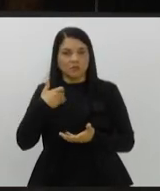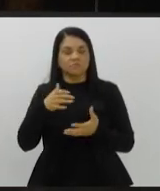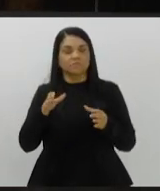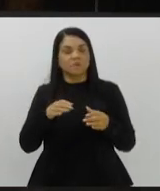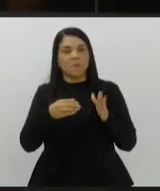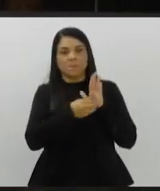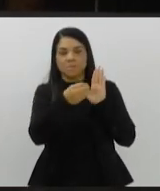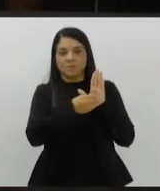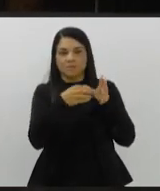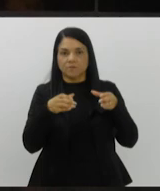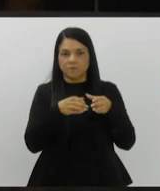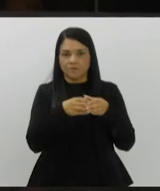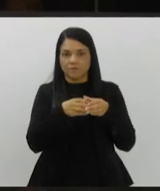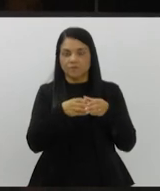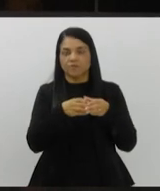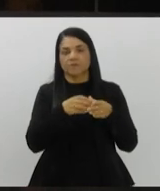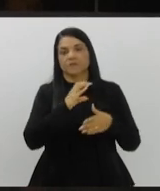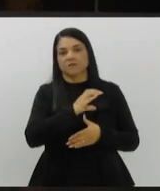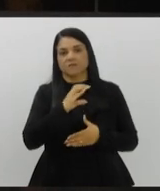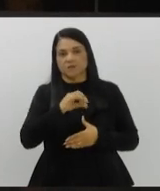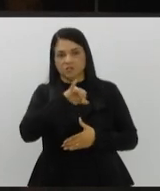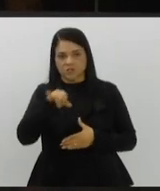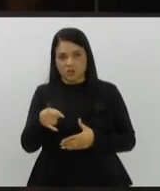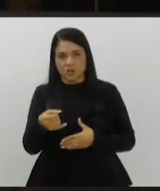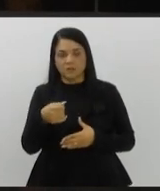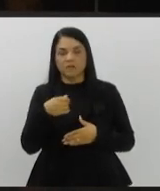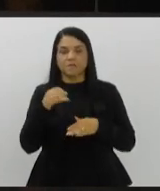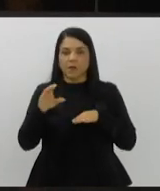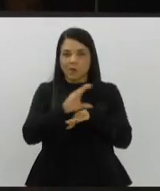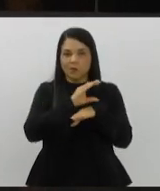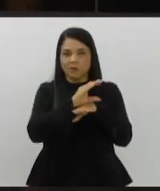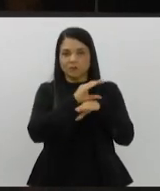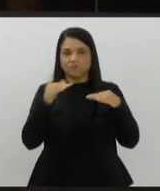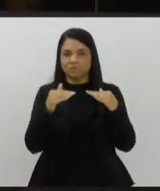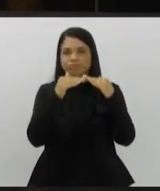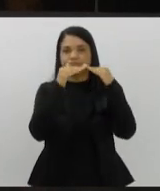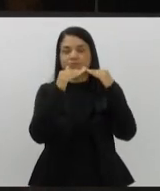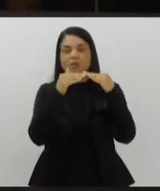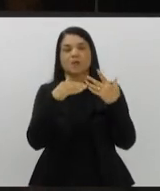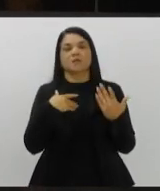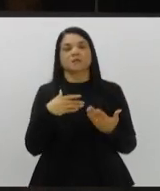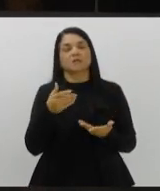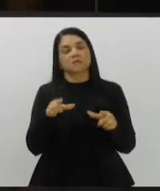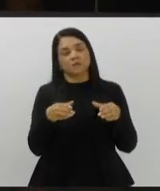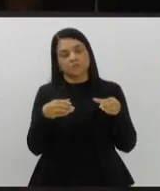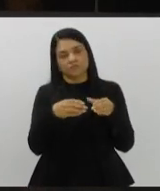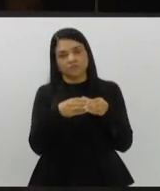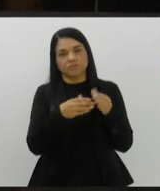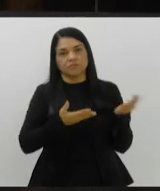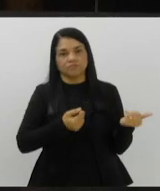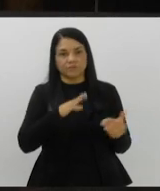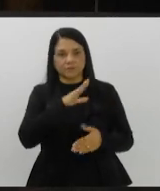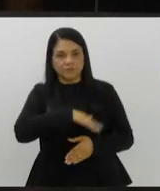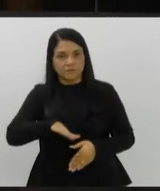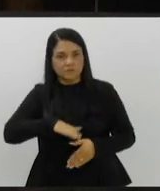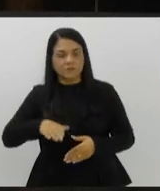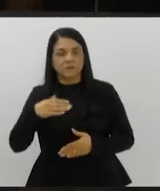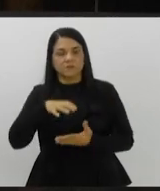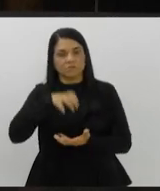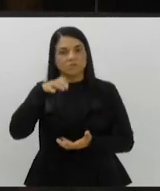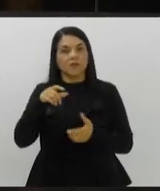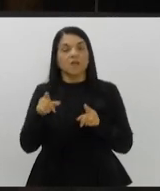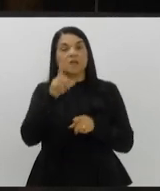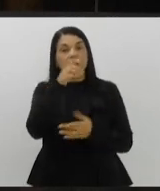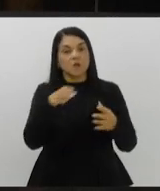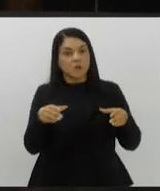Constituição e Justiça, pela constitucionalidade de assunto da criança, adolescente e idoso favorável, da pessoa com deficiência favorável,